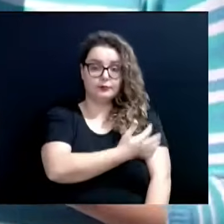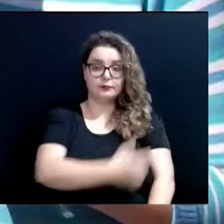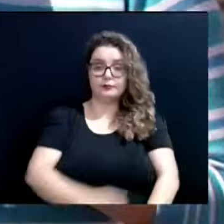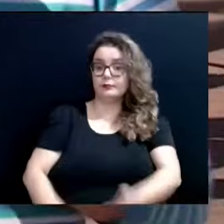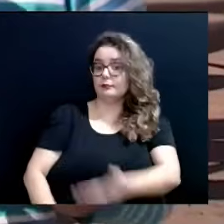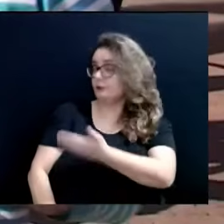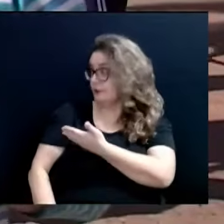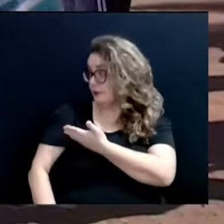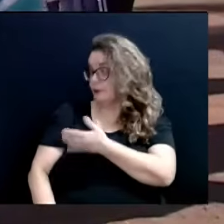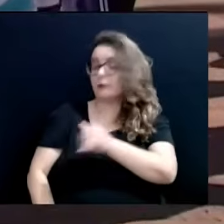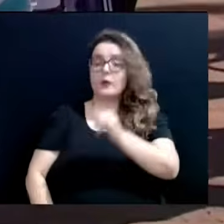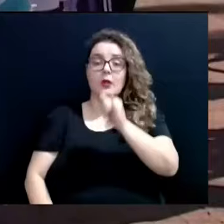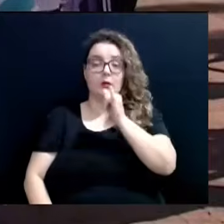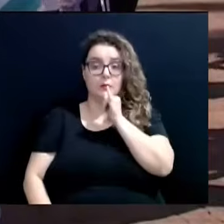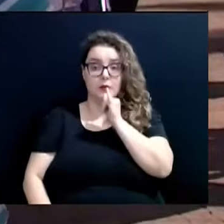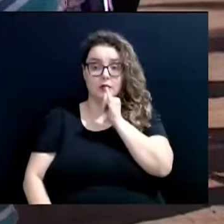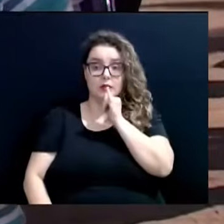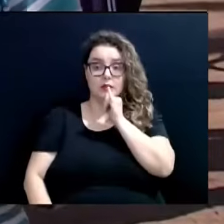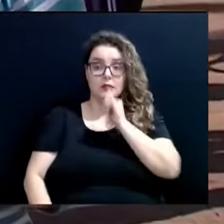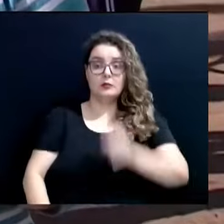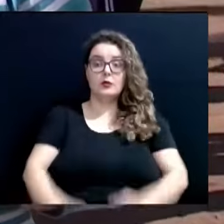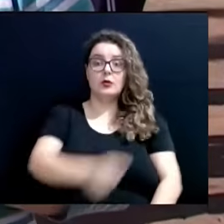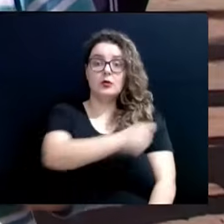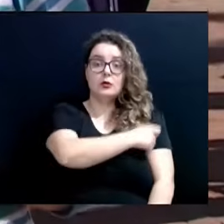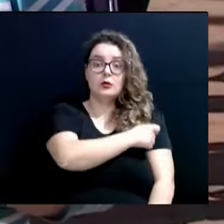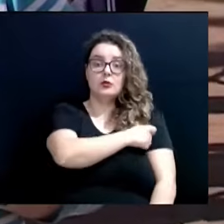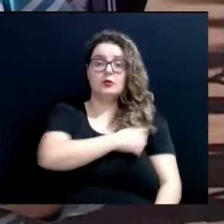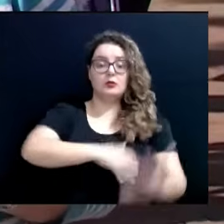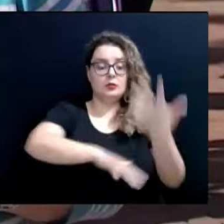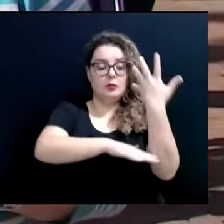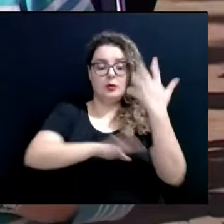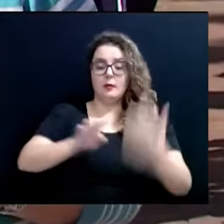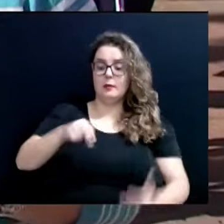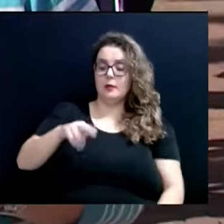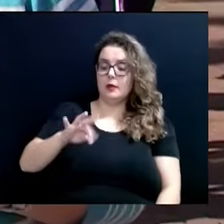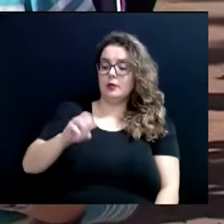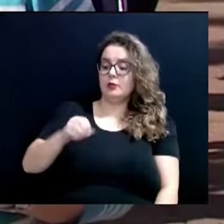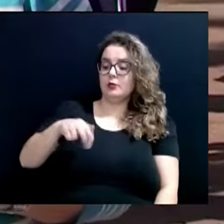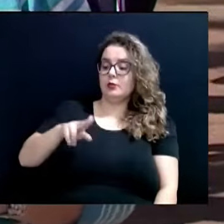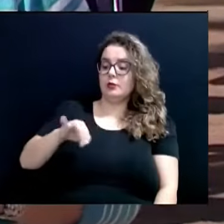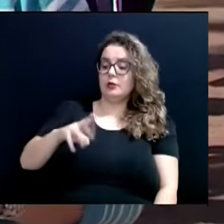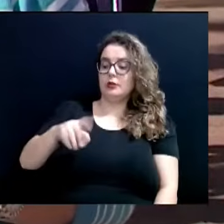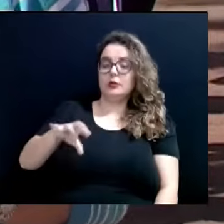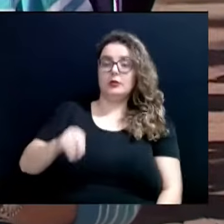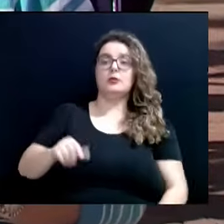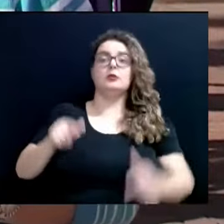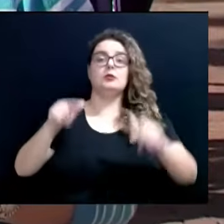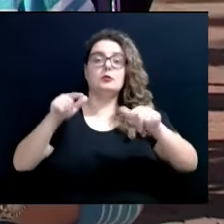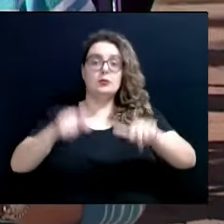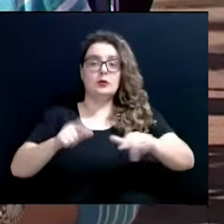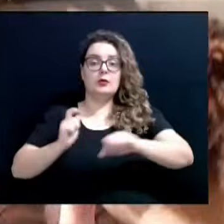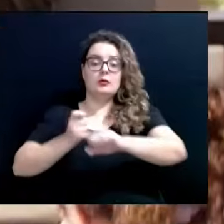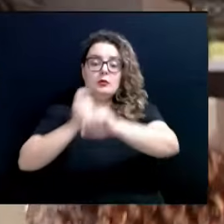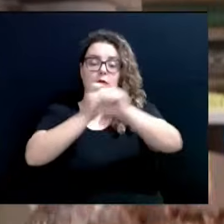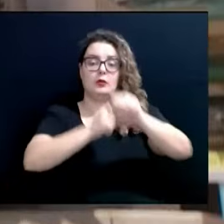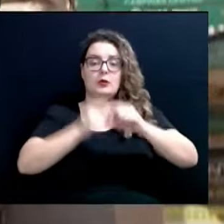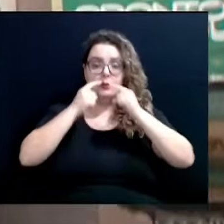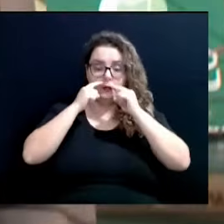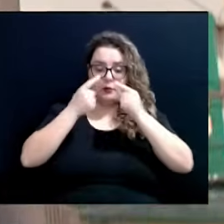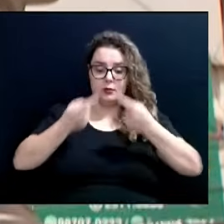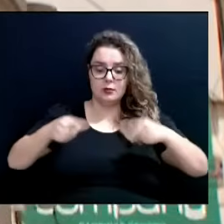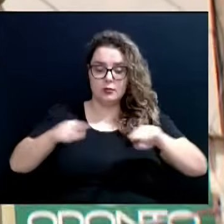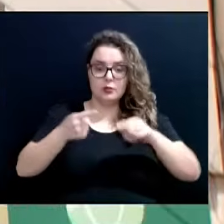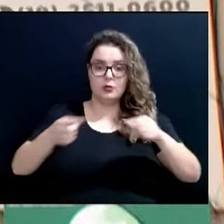exemplo, os estudantes estão na Praça Bento Quirino, onde está localizada a estátua de Carlos Gomes.